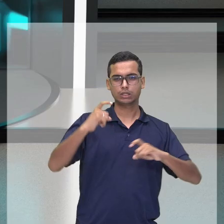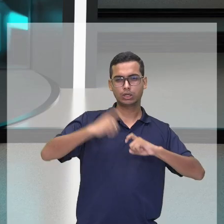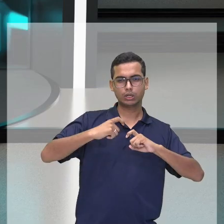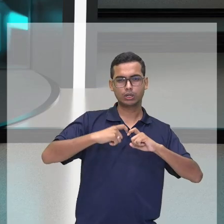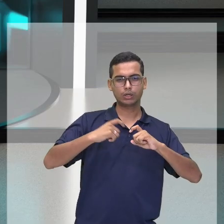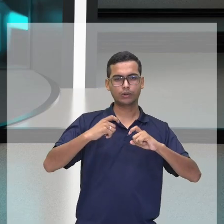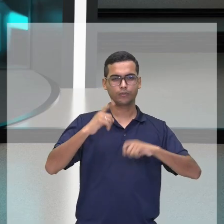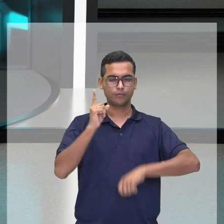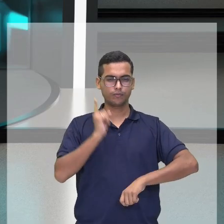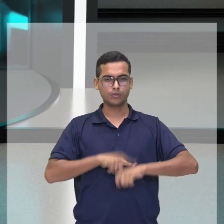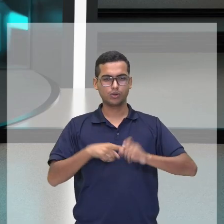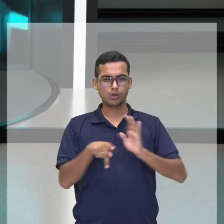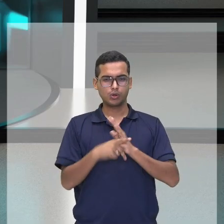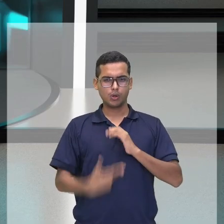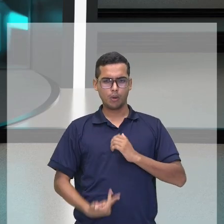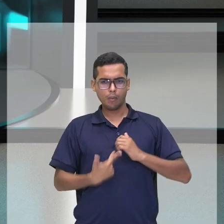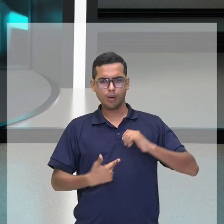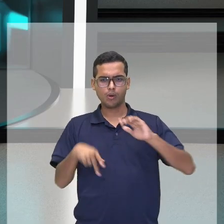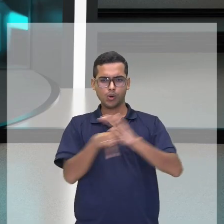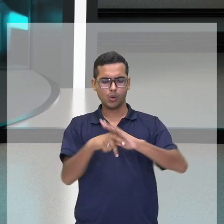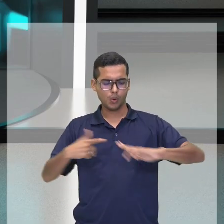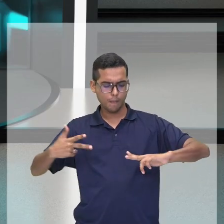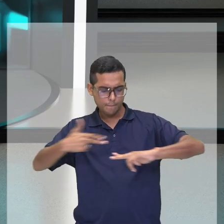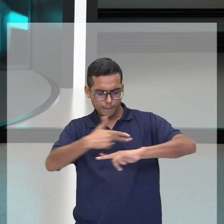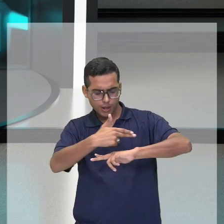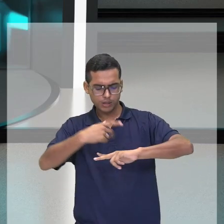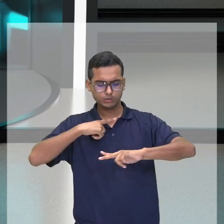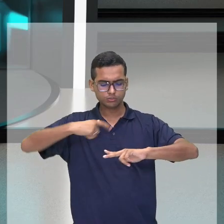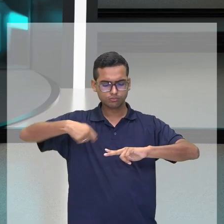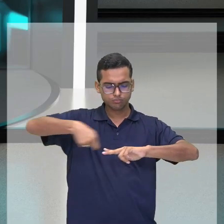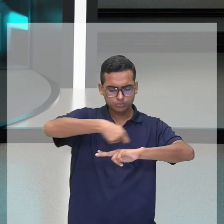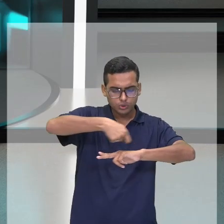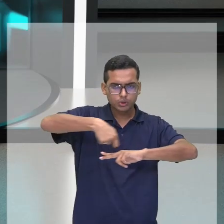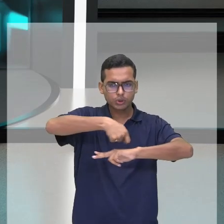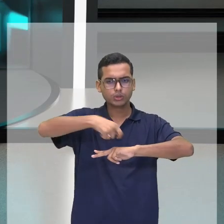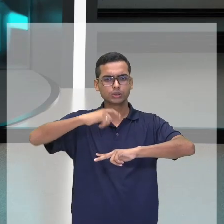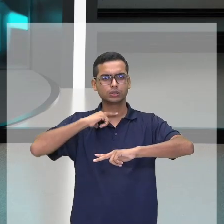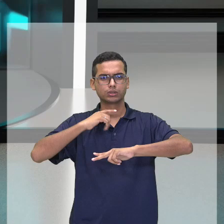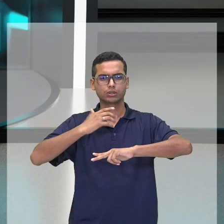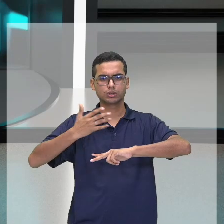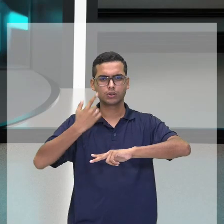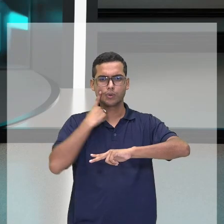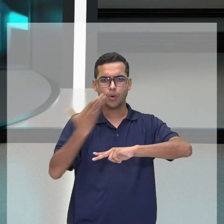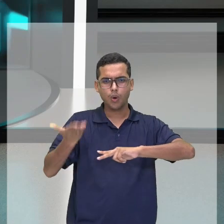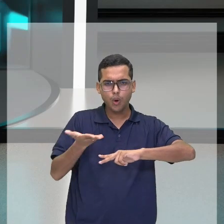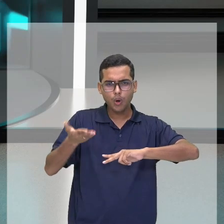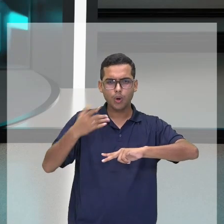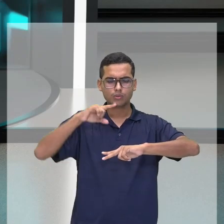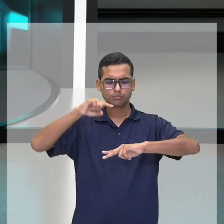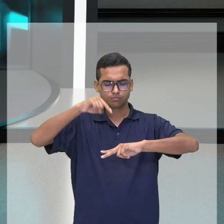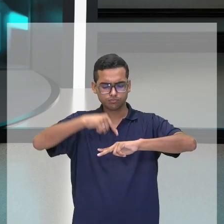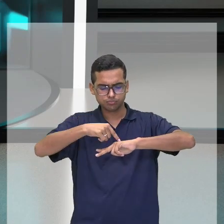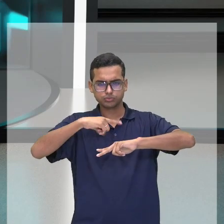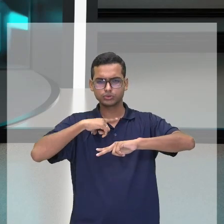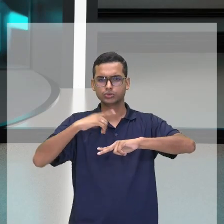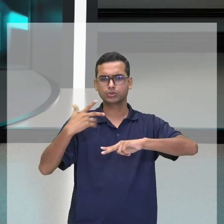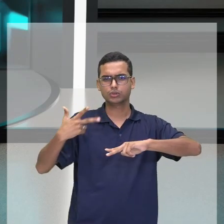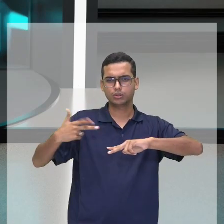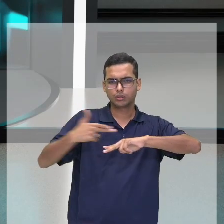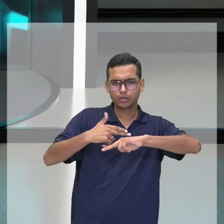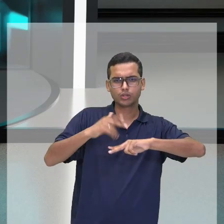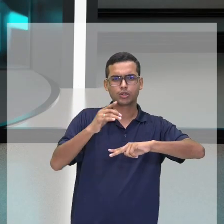Olha só, hoje em dia, né, uma incisão cirúrgica já não precisa mais abrir tanto para você poder realizar uma cirurgia.